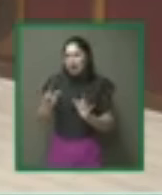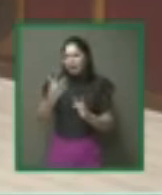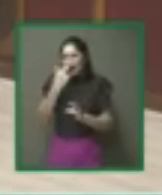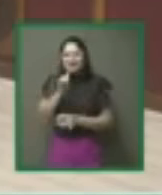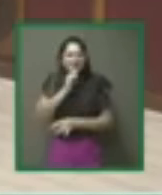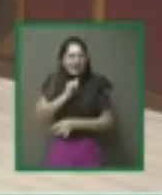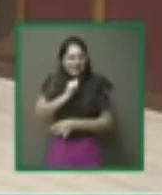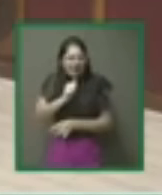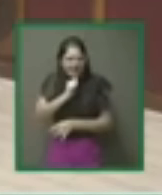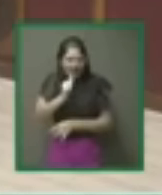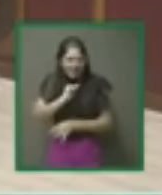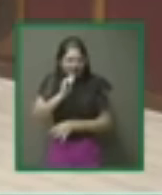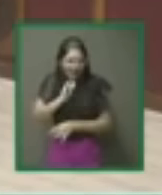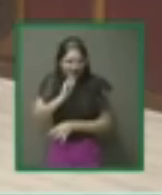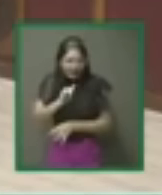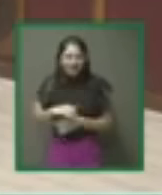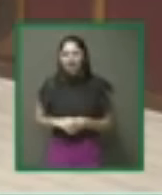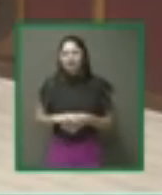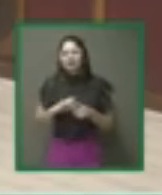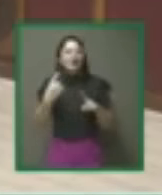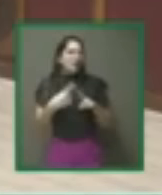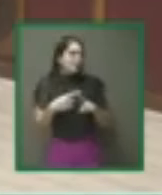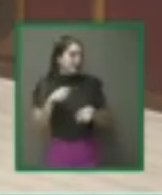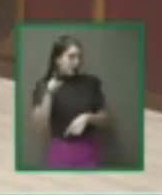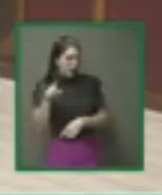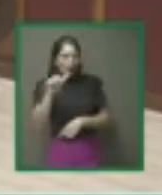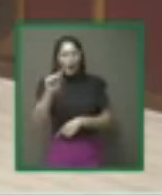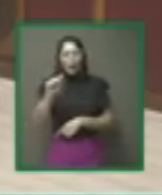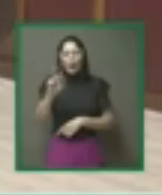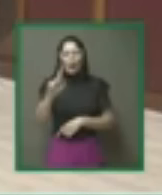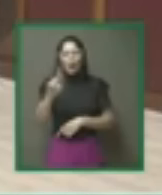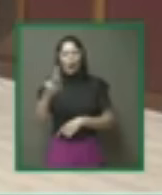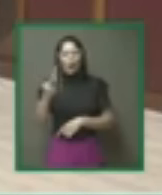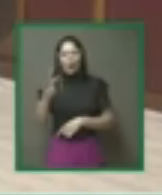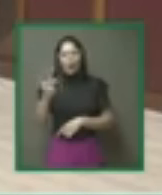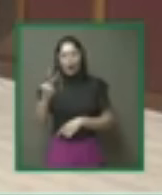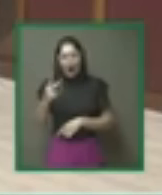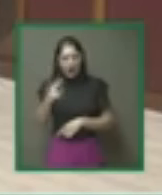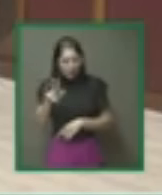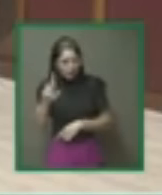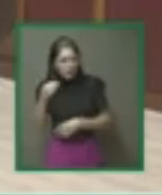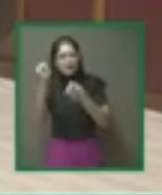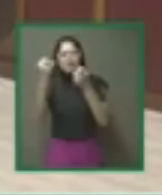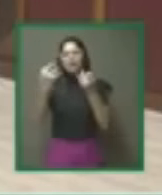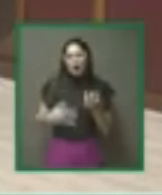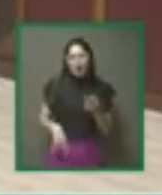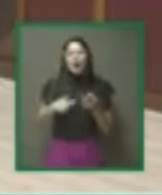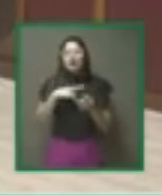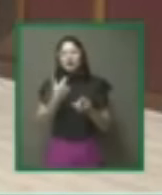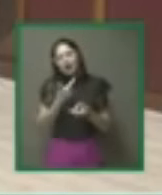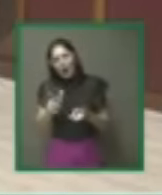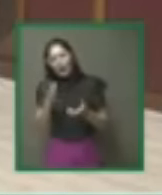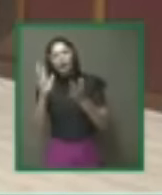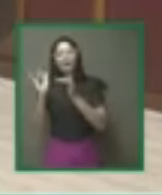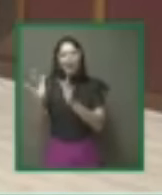ele fala, não, porque o Arthur se envolveu com o Helder e ele reafirma toda essa história que eu estou te